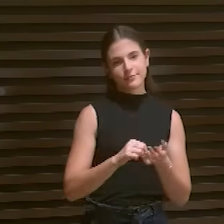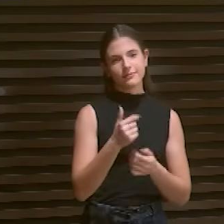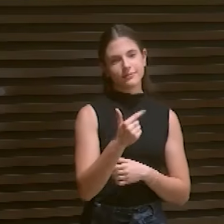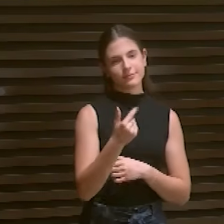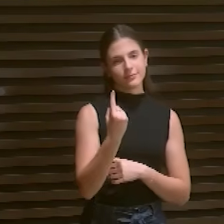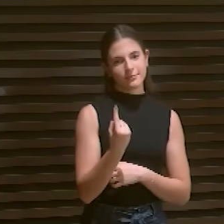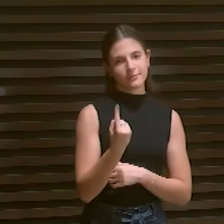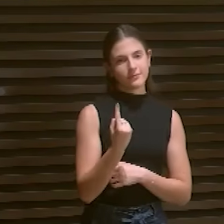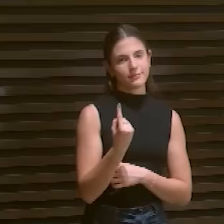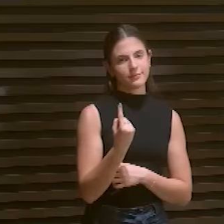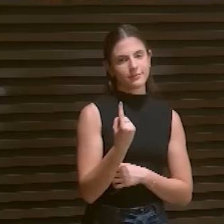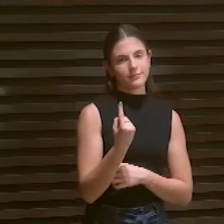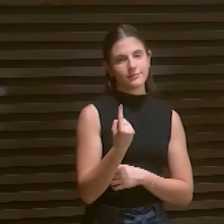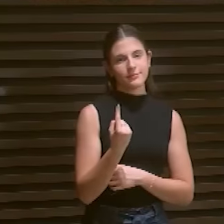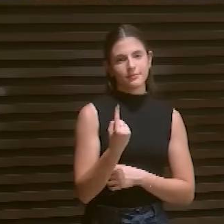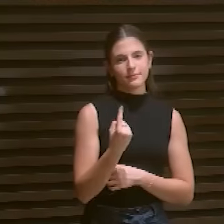21.